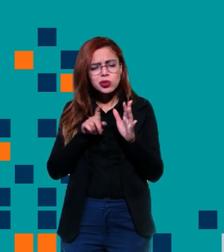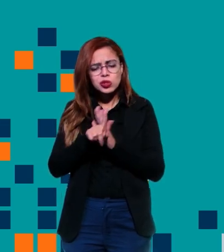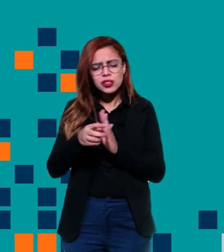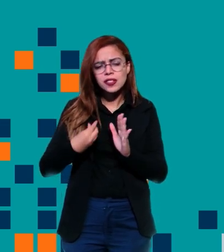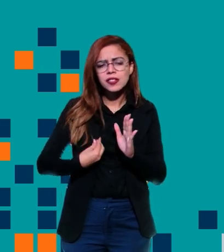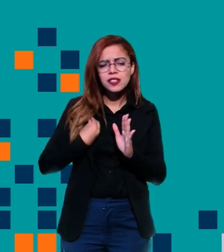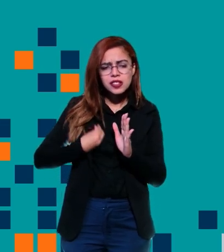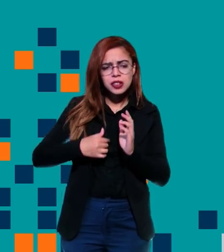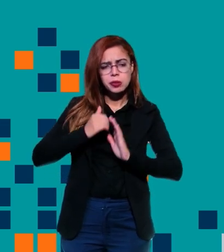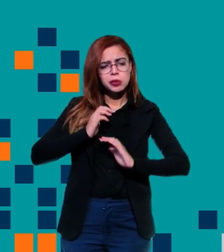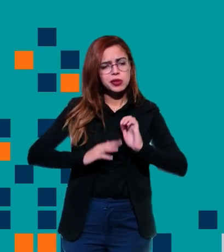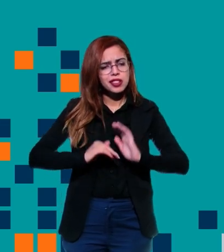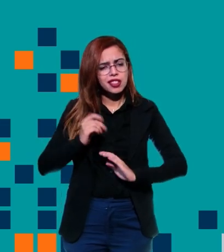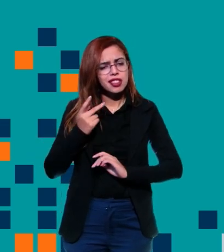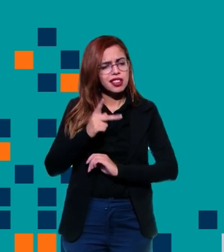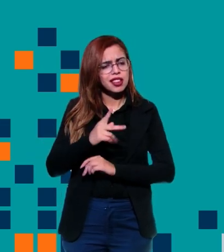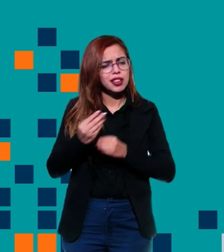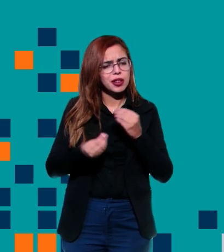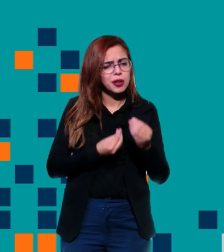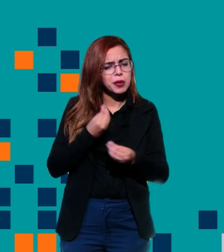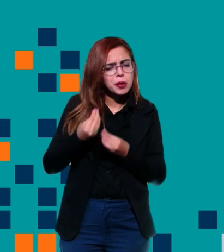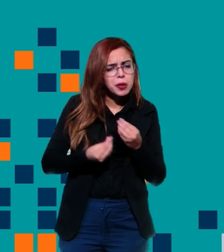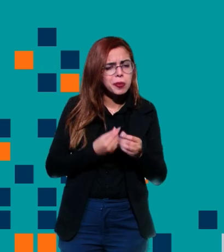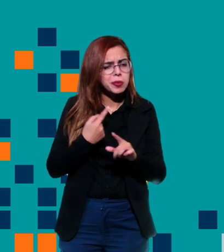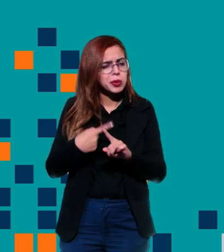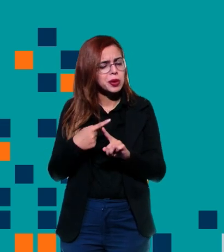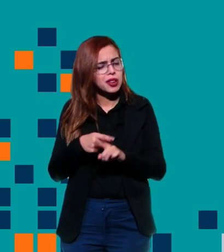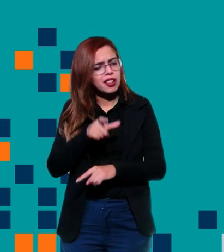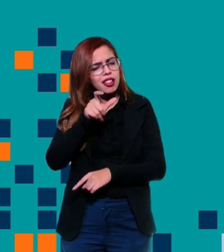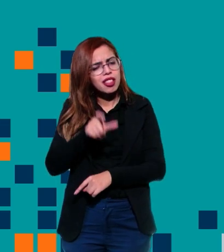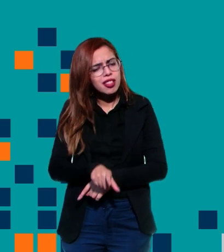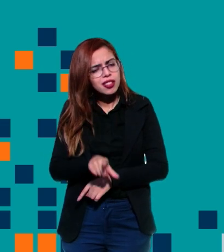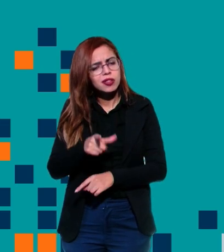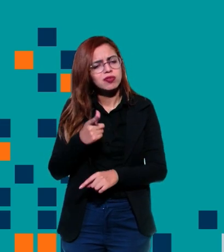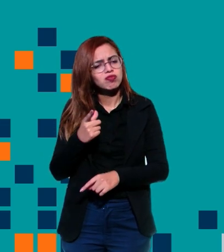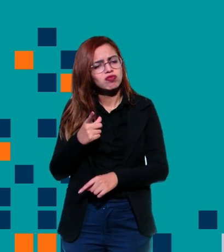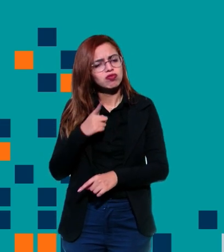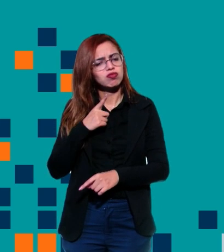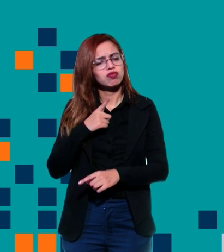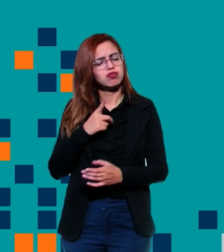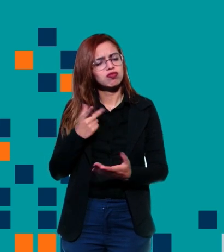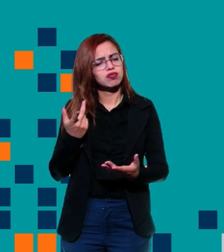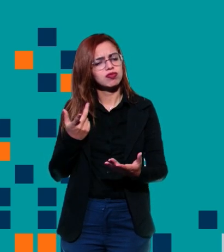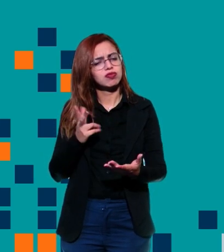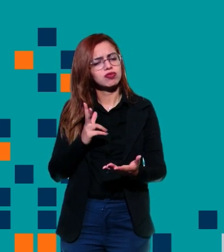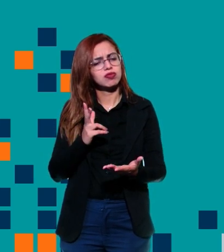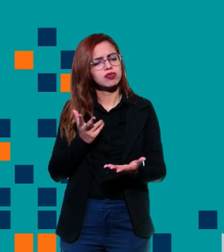a vida profissional, por que ele tinha chegado